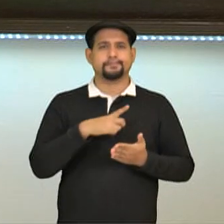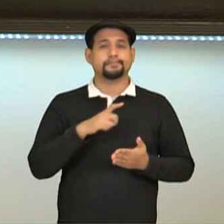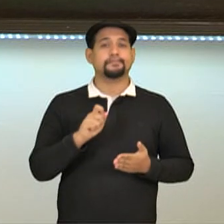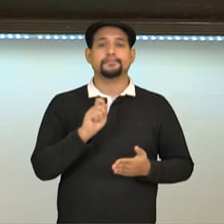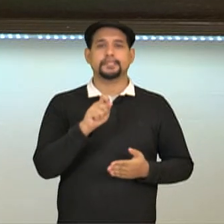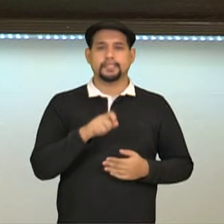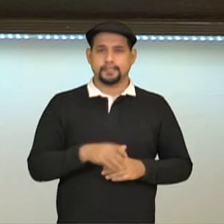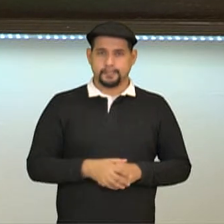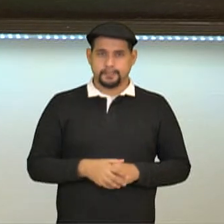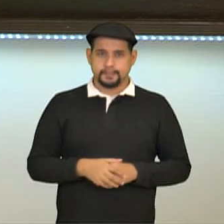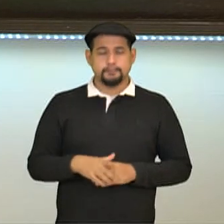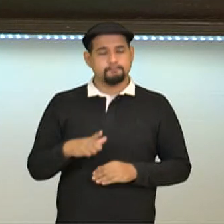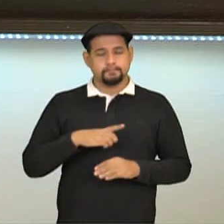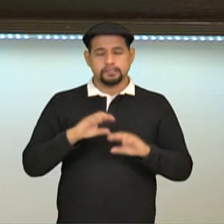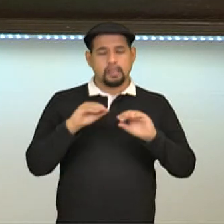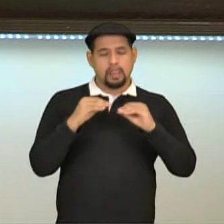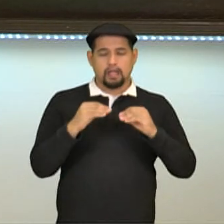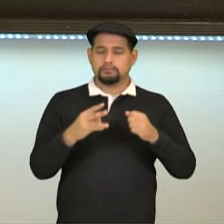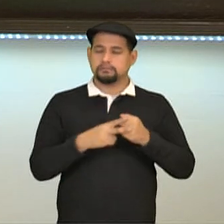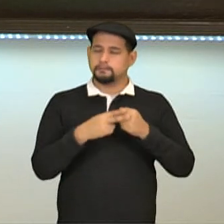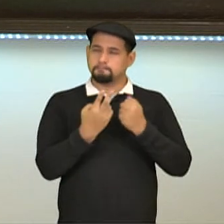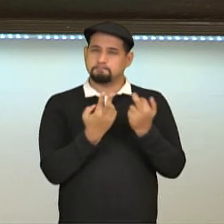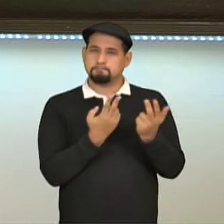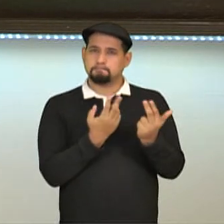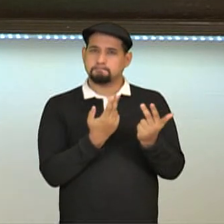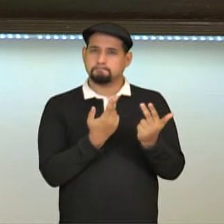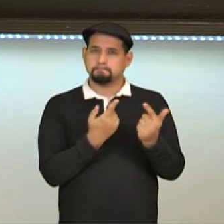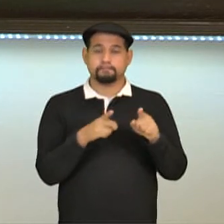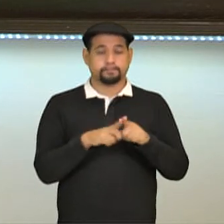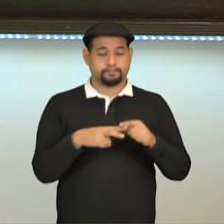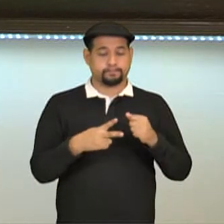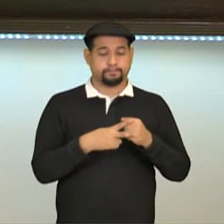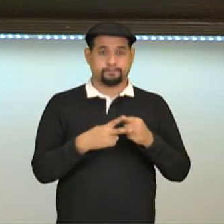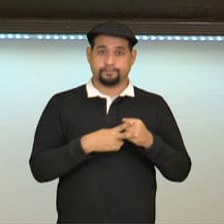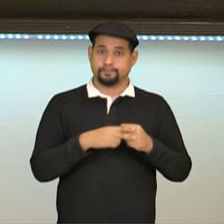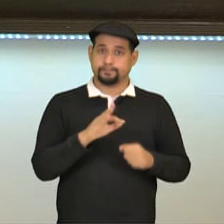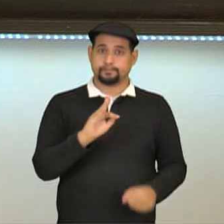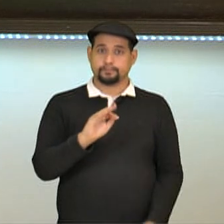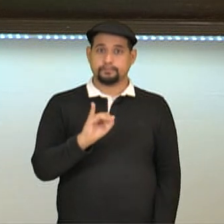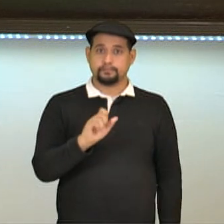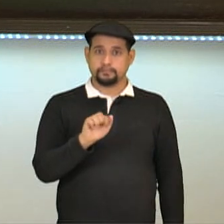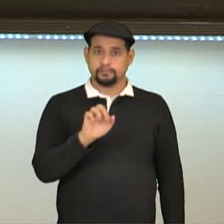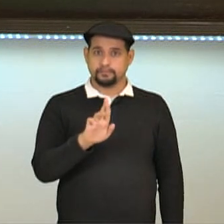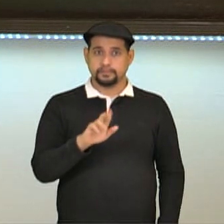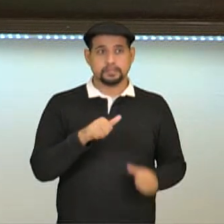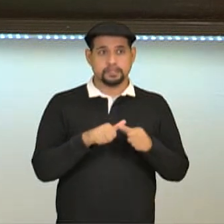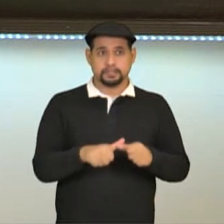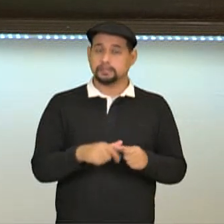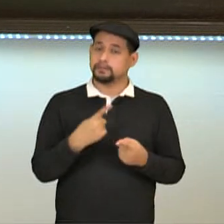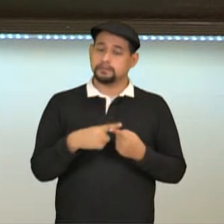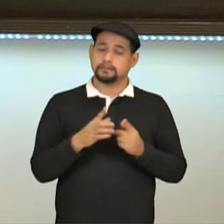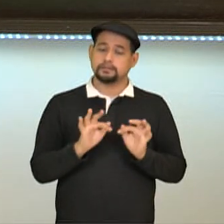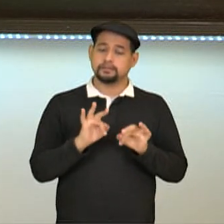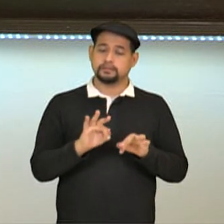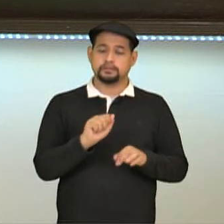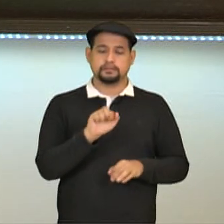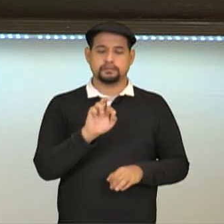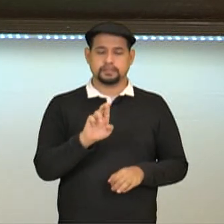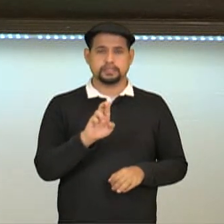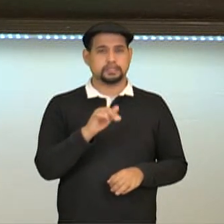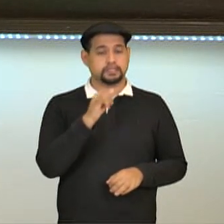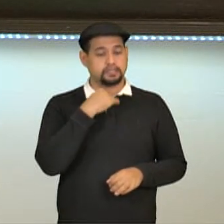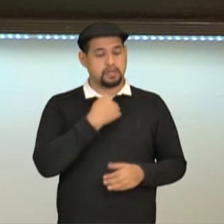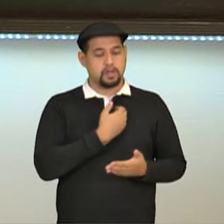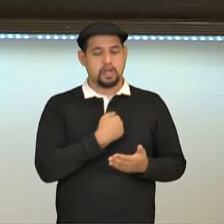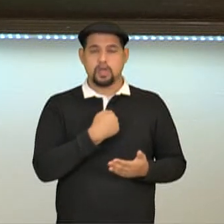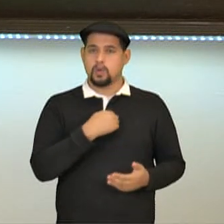teria essa flexão verbal semelhante ao verbo ficar, porque é da primeira conjugação, porque termina em ar. Né? Ficaria eu